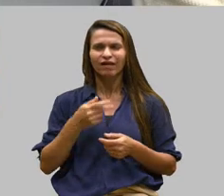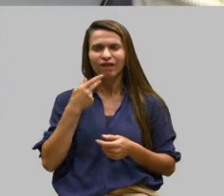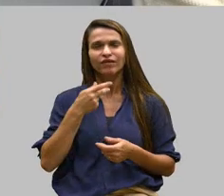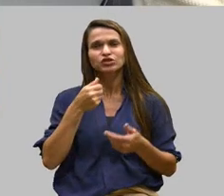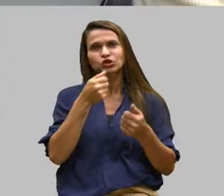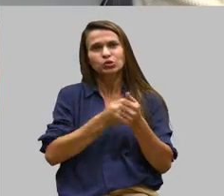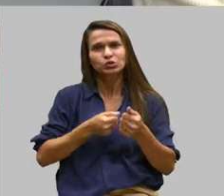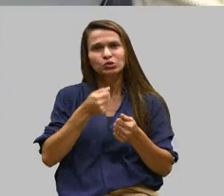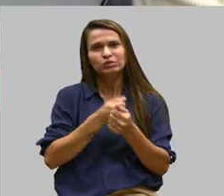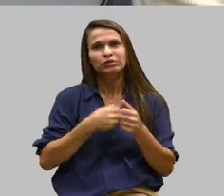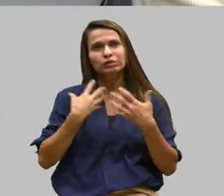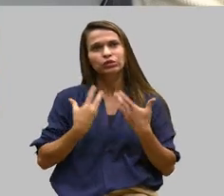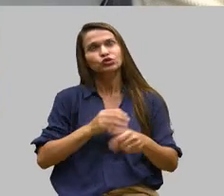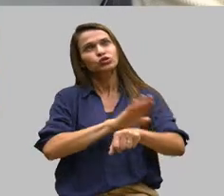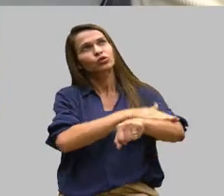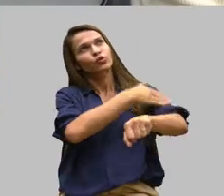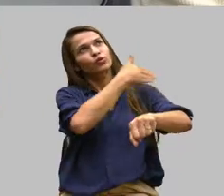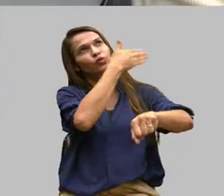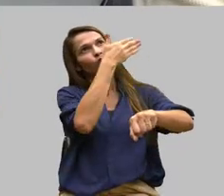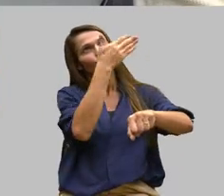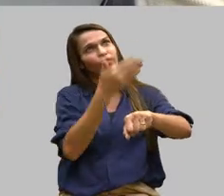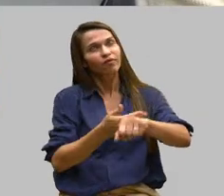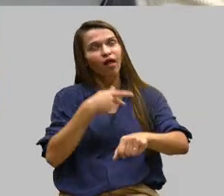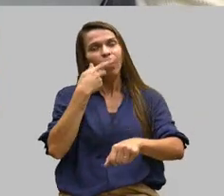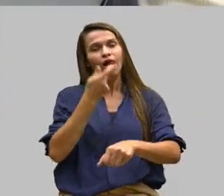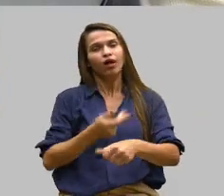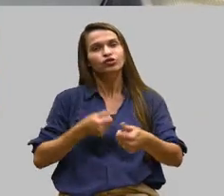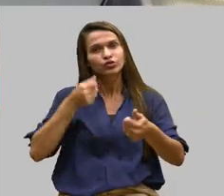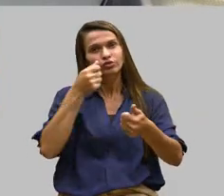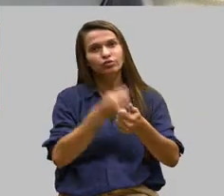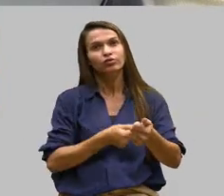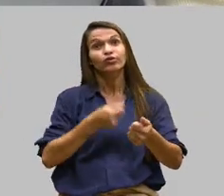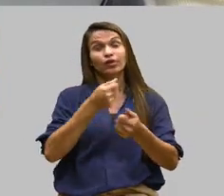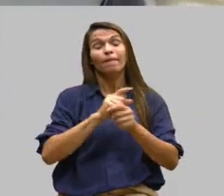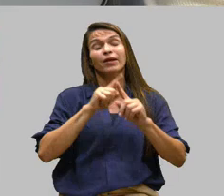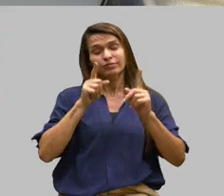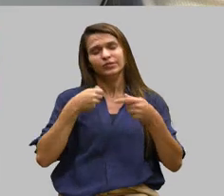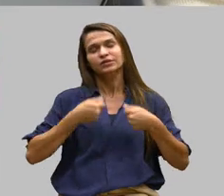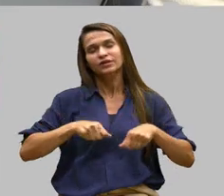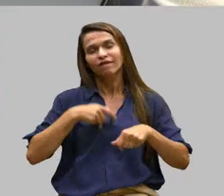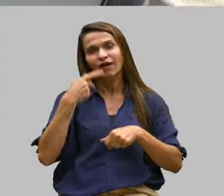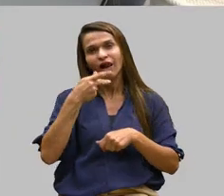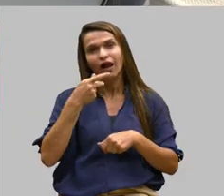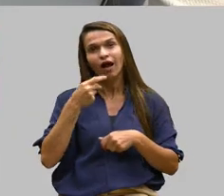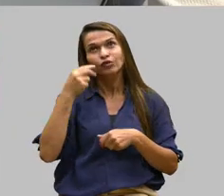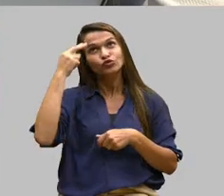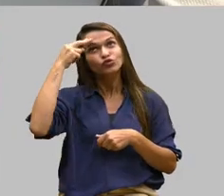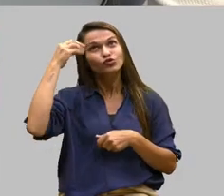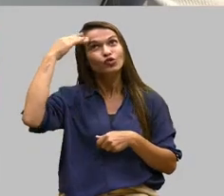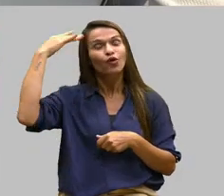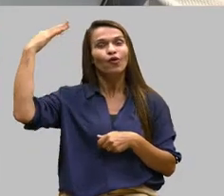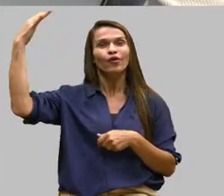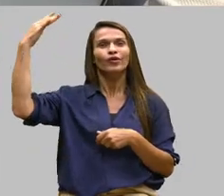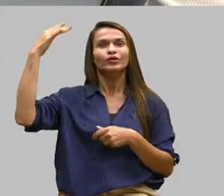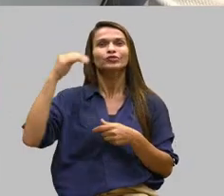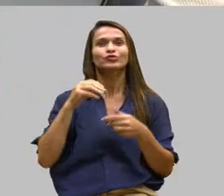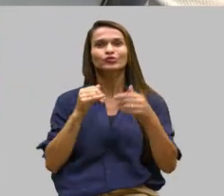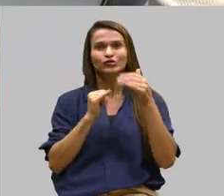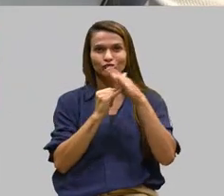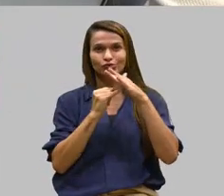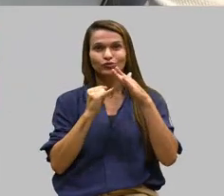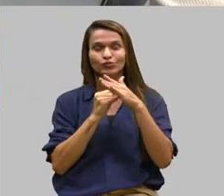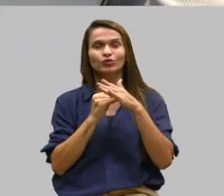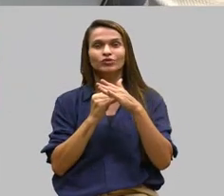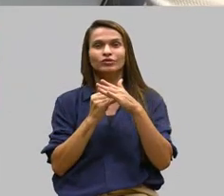né o dia inteiro a gente fala de luta luta e temos que falar né mas o grande sonho do Instituto mano Down não existir